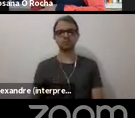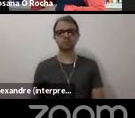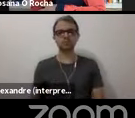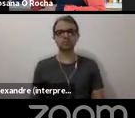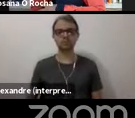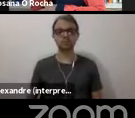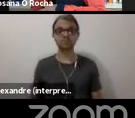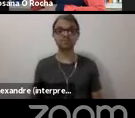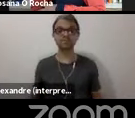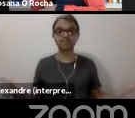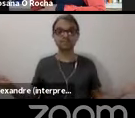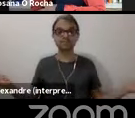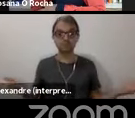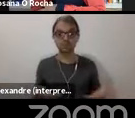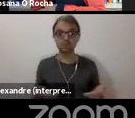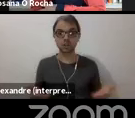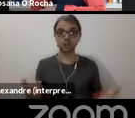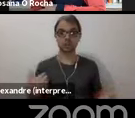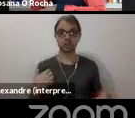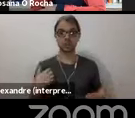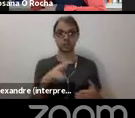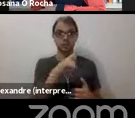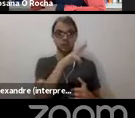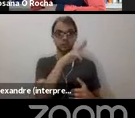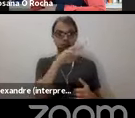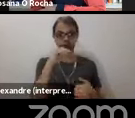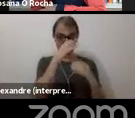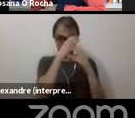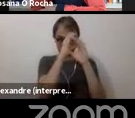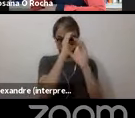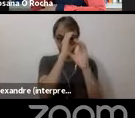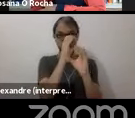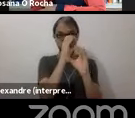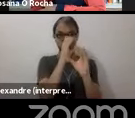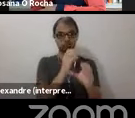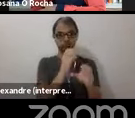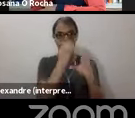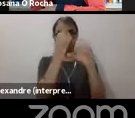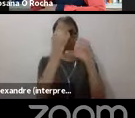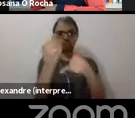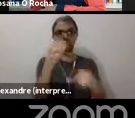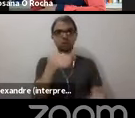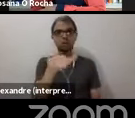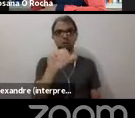E agora, eu vou passar essa minha luneta aqui, Marli, para você.